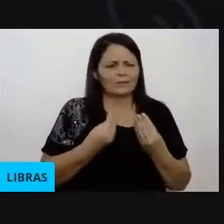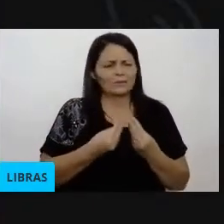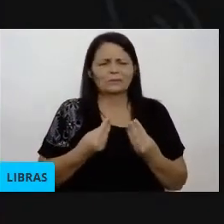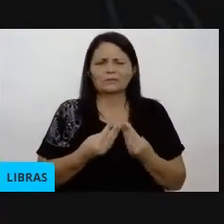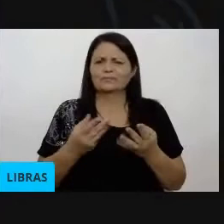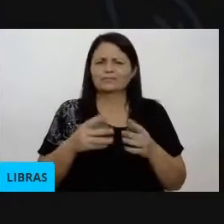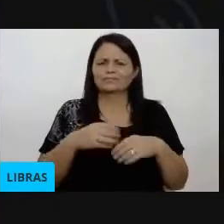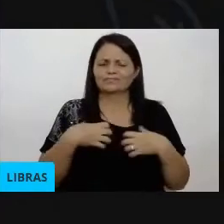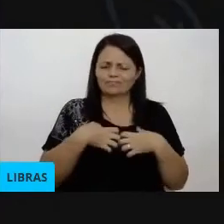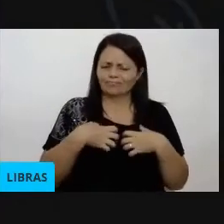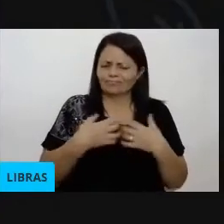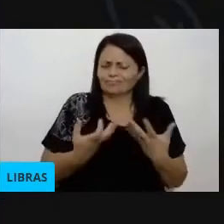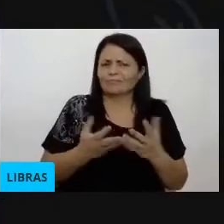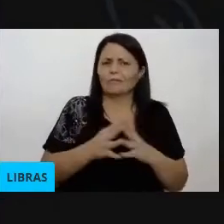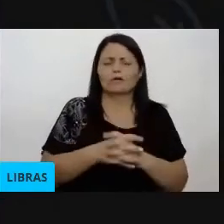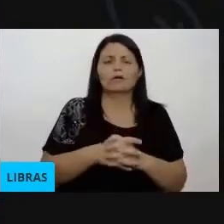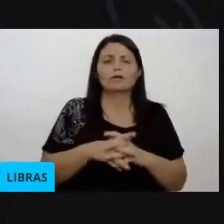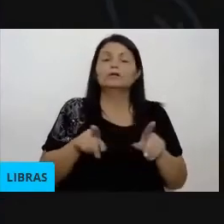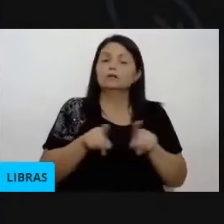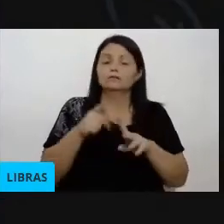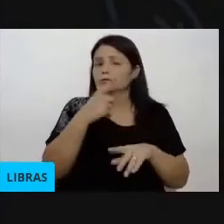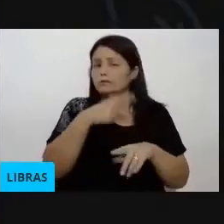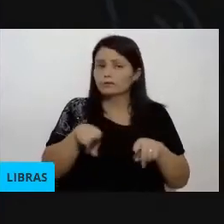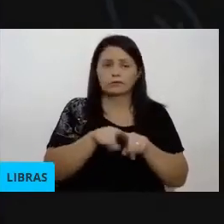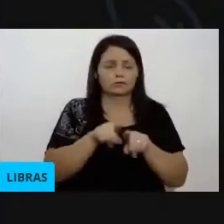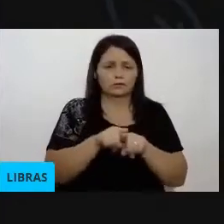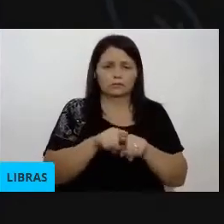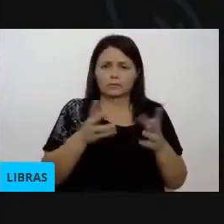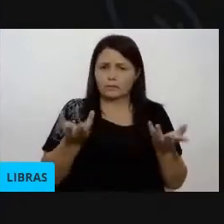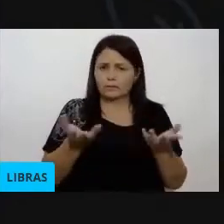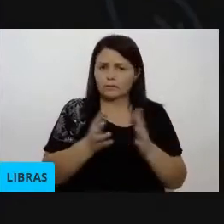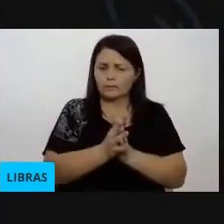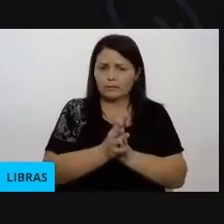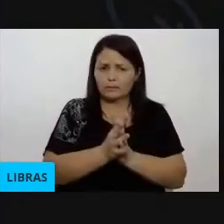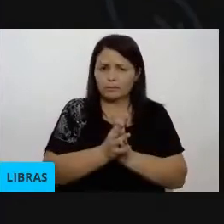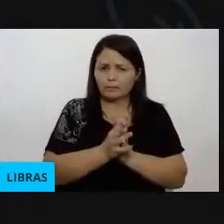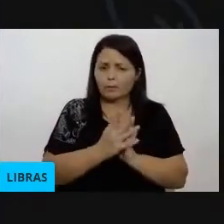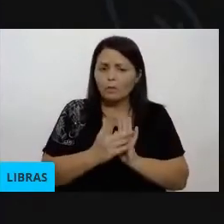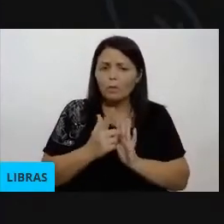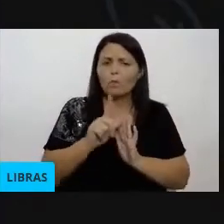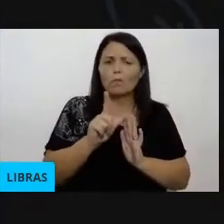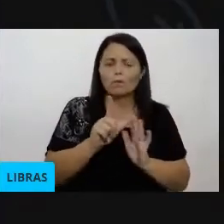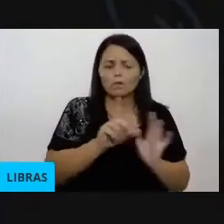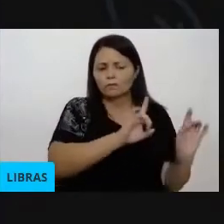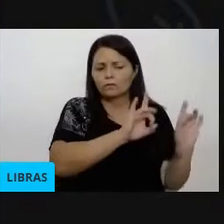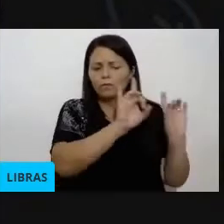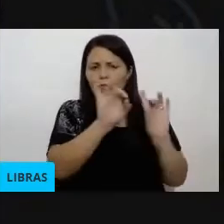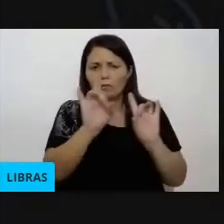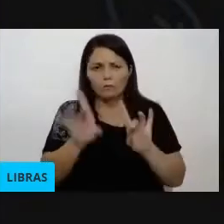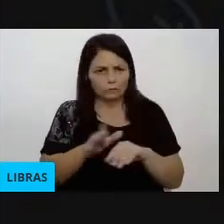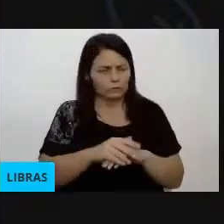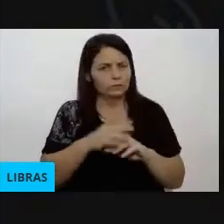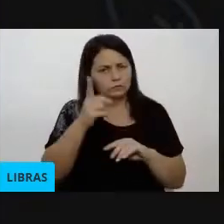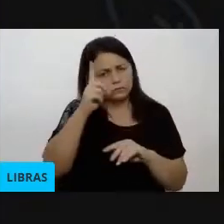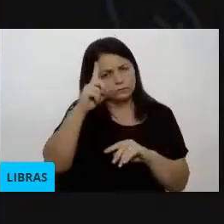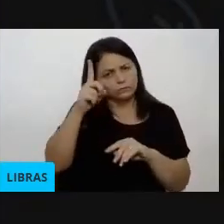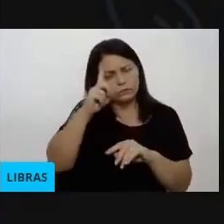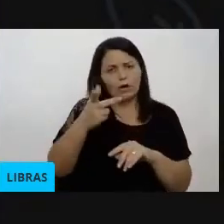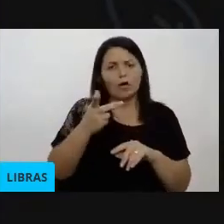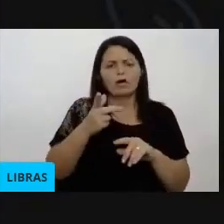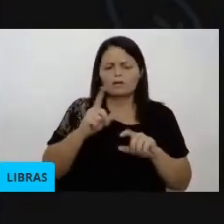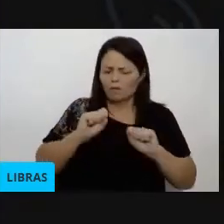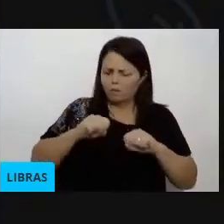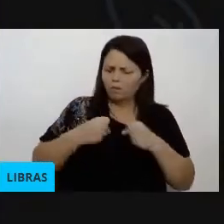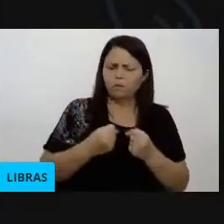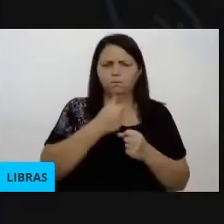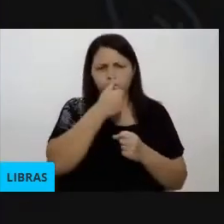fato é que eles conseguiram criar uma outra rotina, às custas de sacrifício,